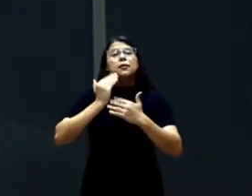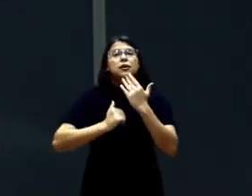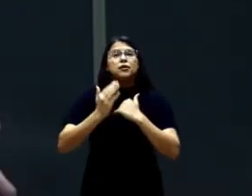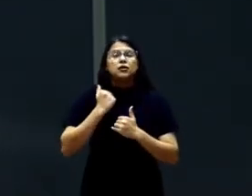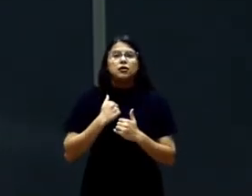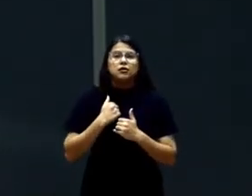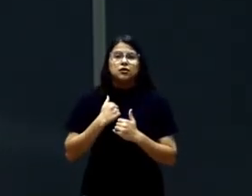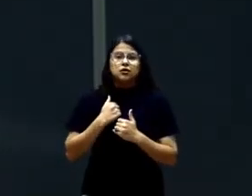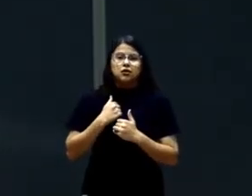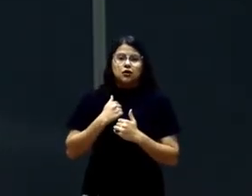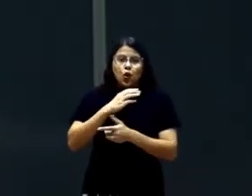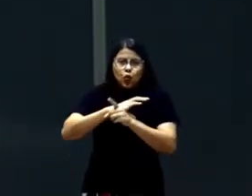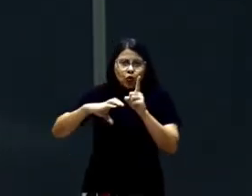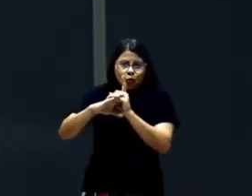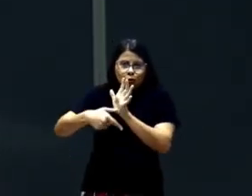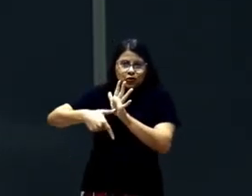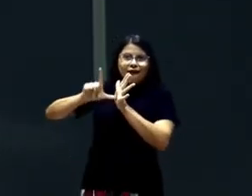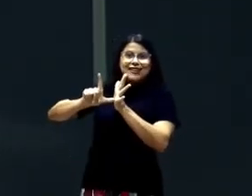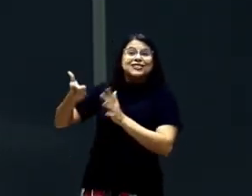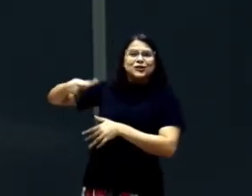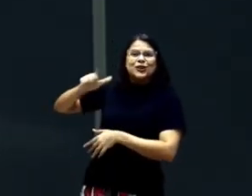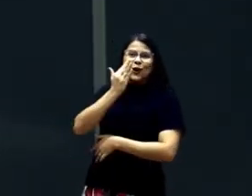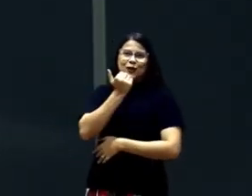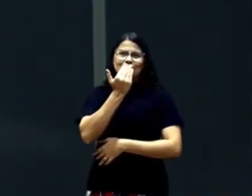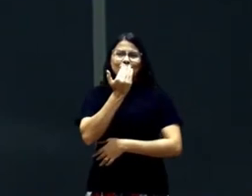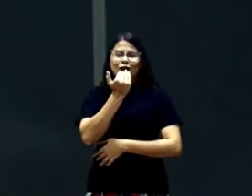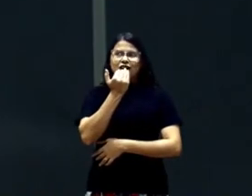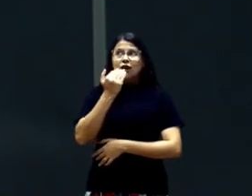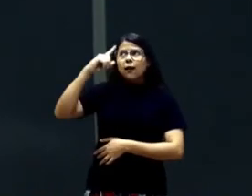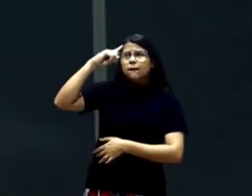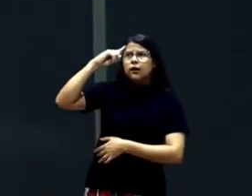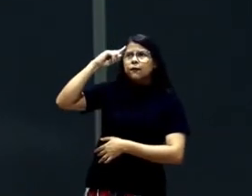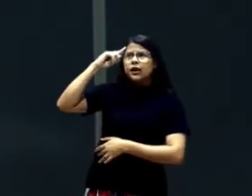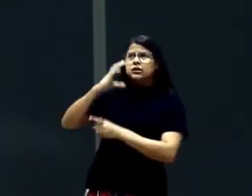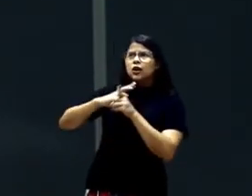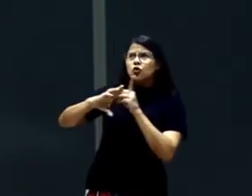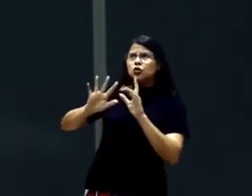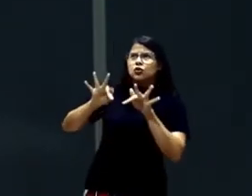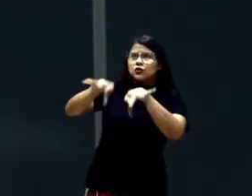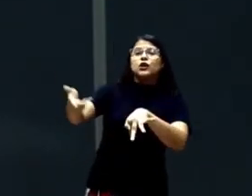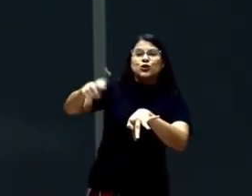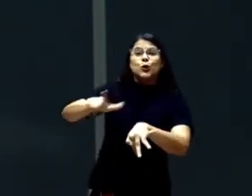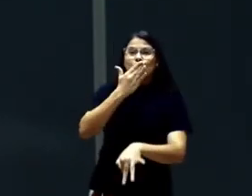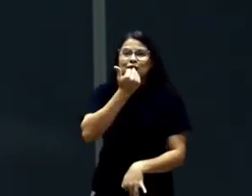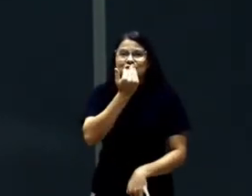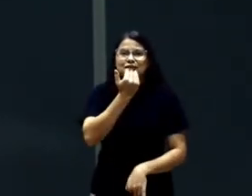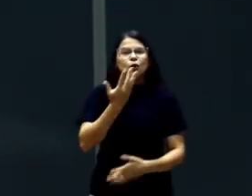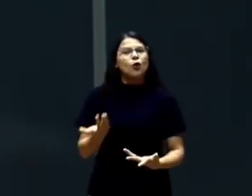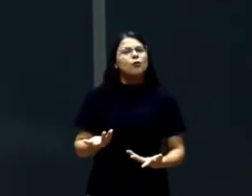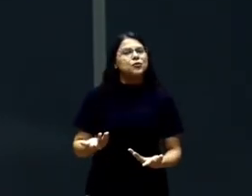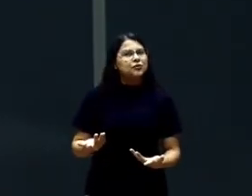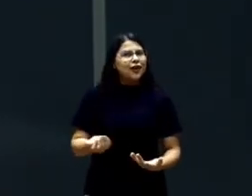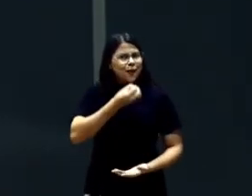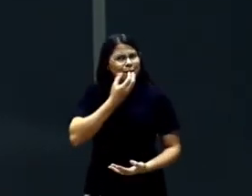Antes de vir, comeu de novo. E já está pensando daqui a pouco, depois do culto, que vai comer de novo.